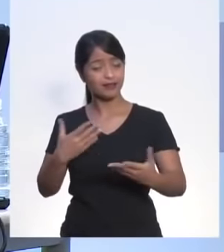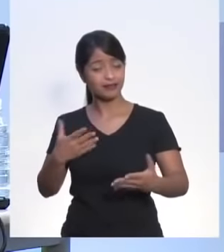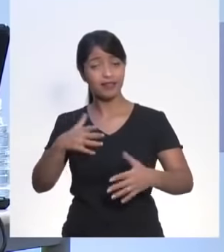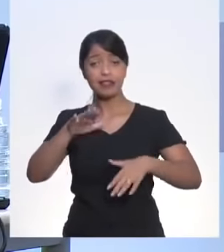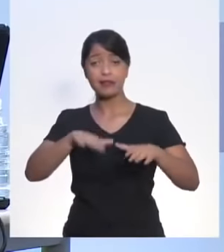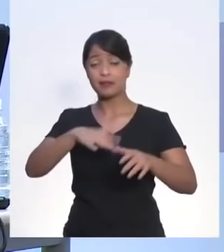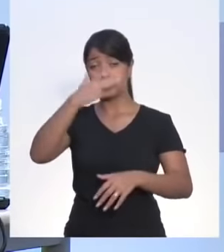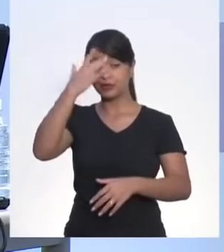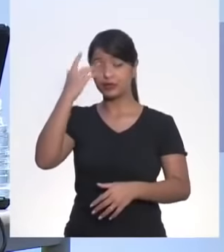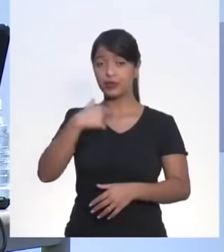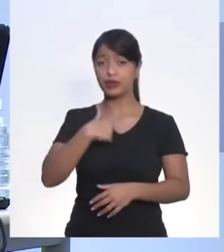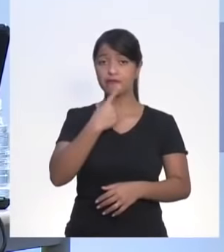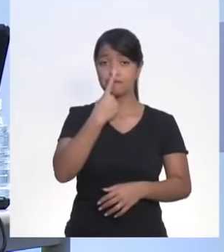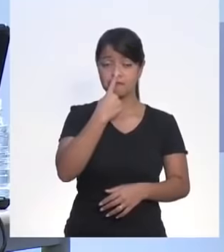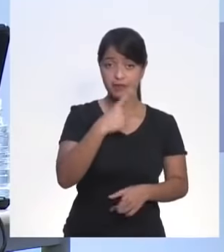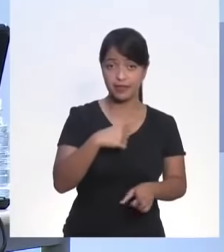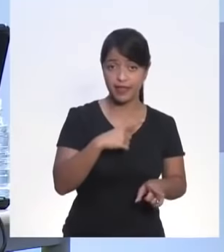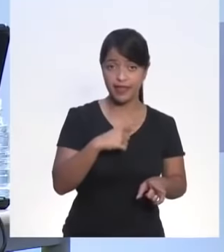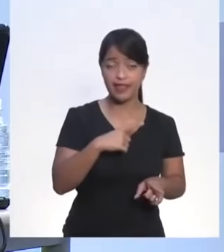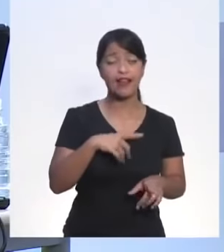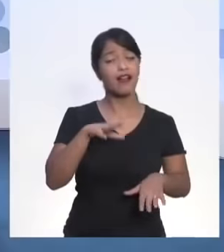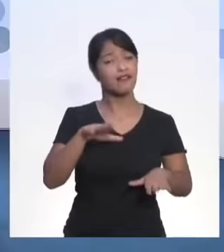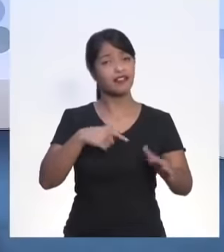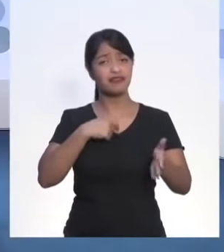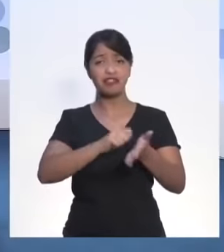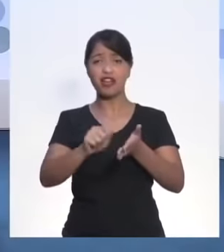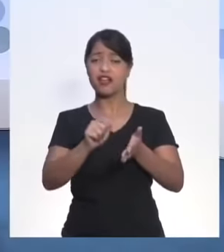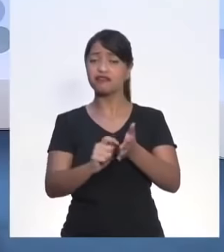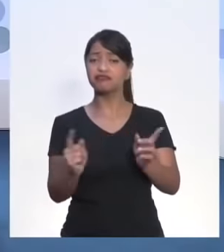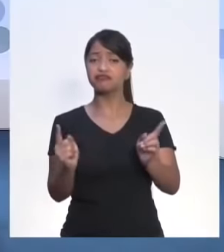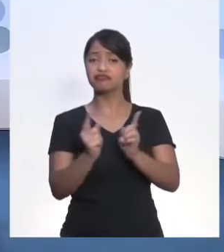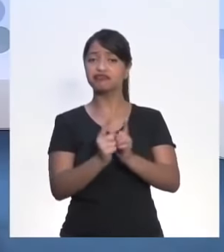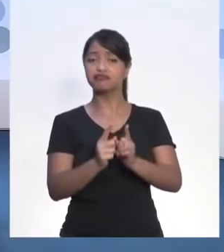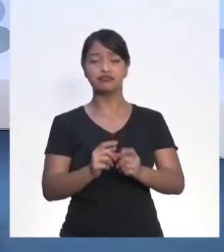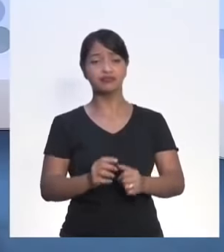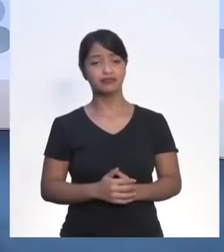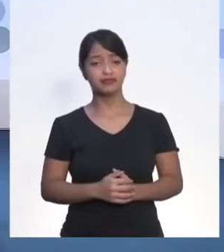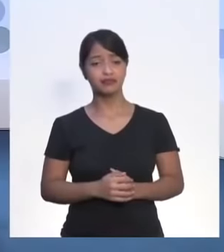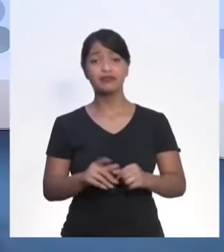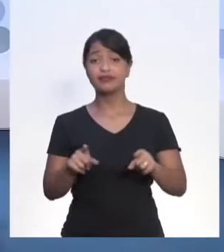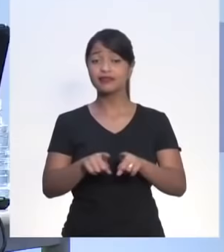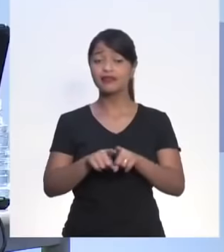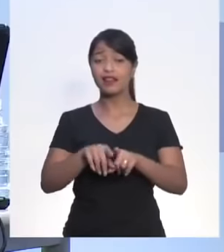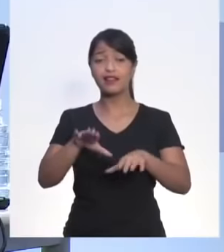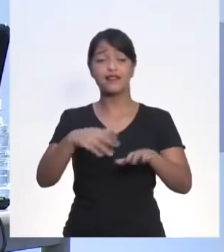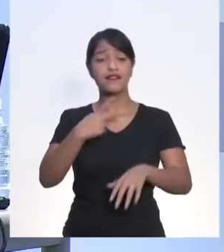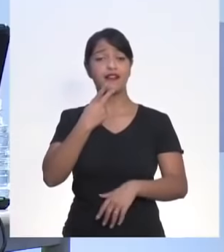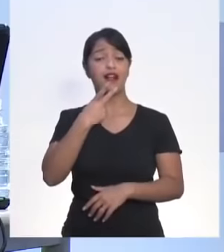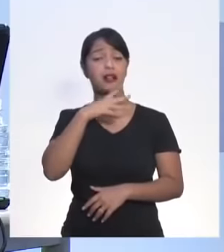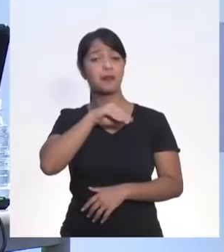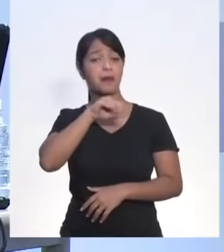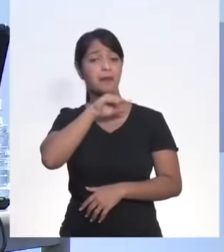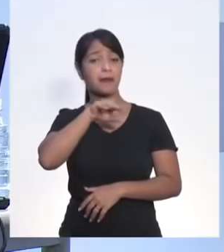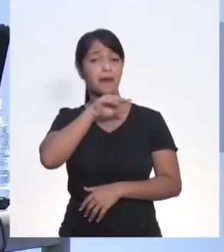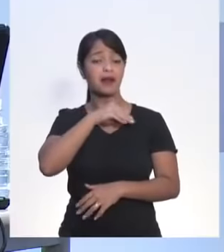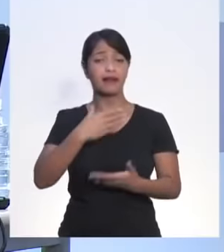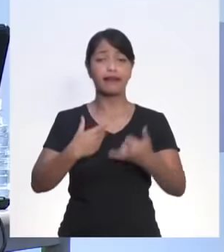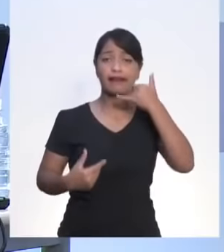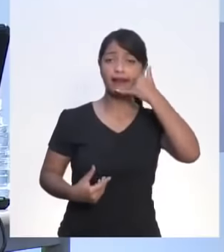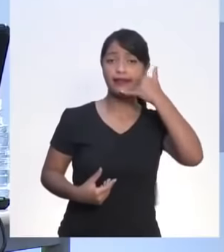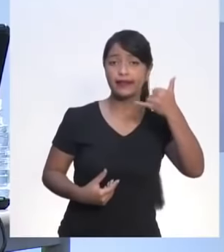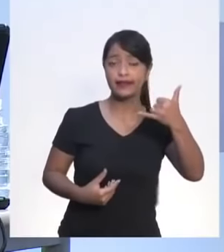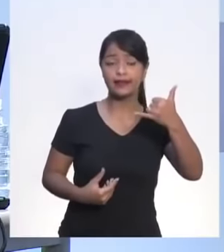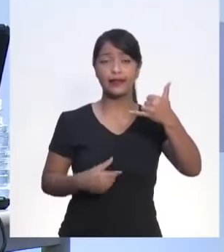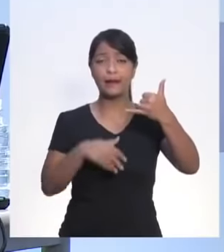intimidade que nós temos com a pessoa, a gente também pode escrever dessa forma. Até uma fala, né? Muitos de vocês, uma ligação,